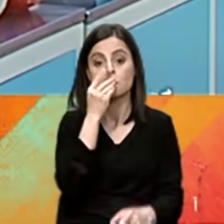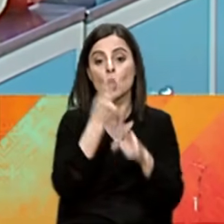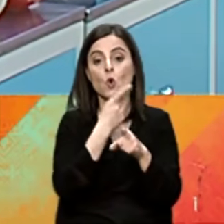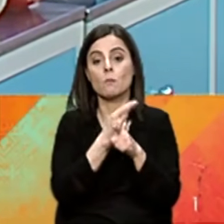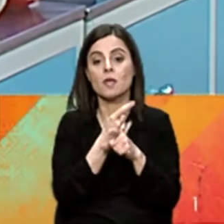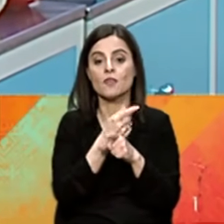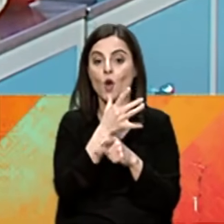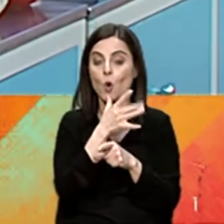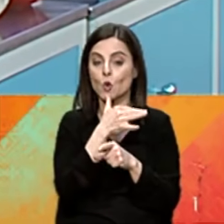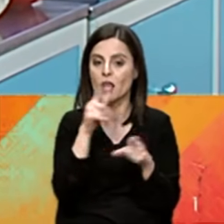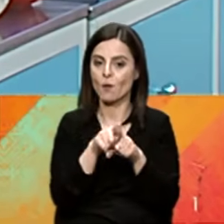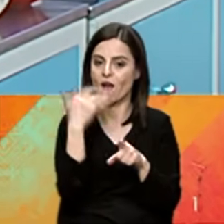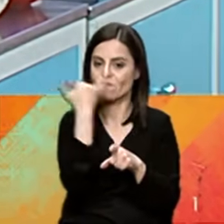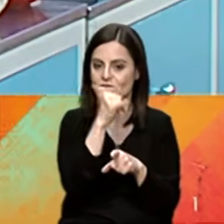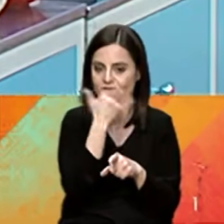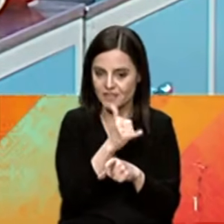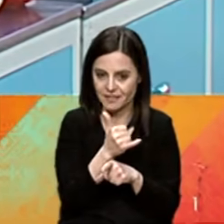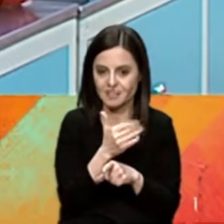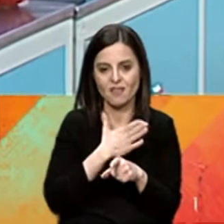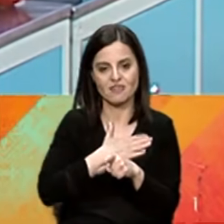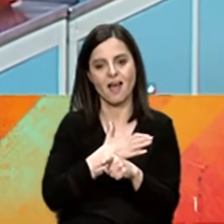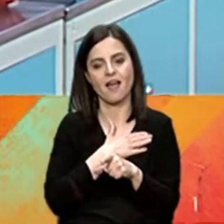feliz, já há aqui alegria